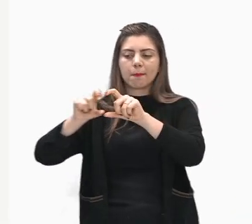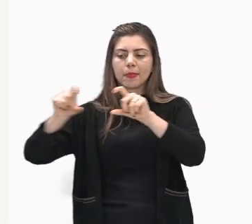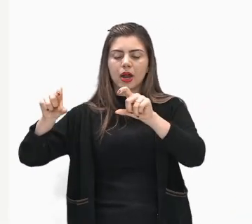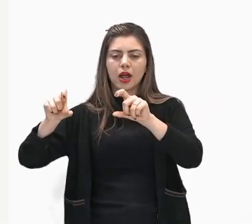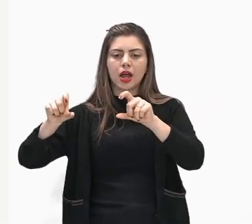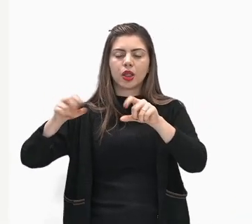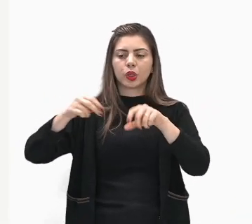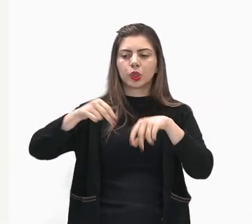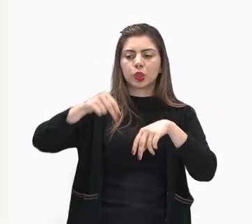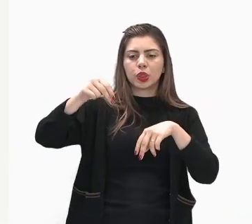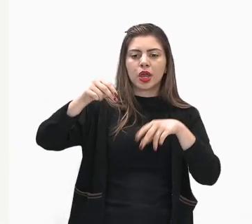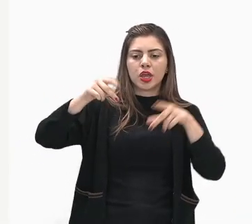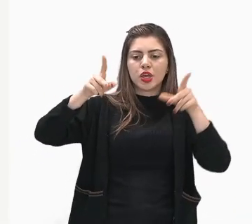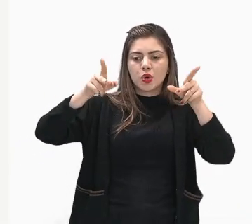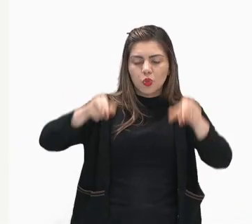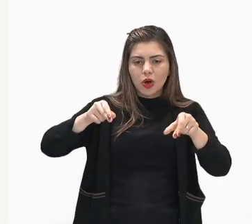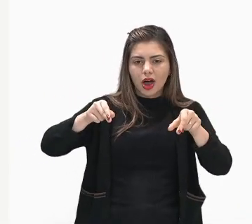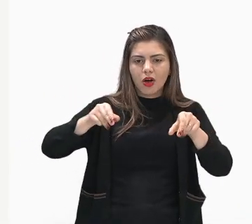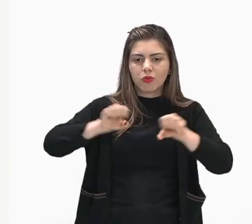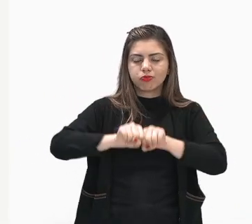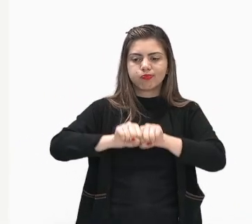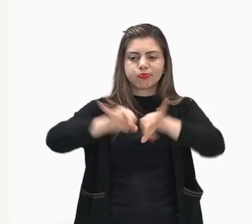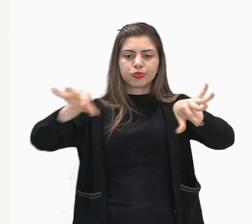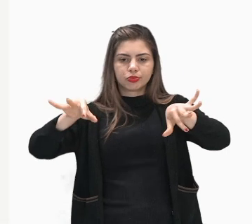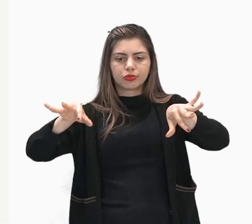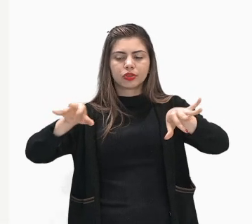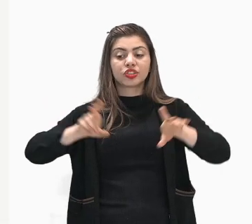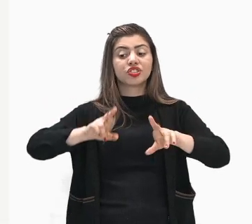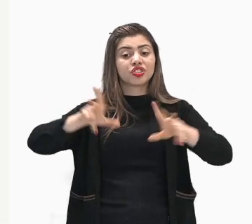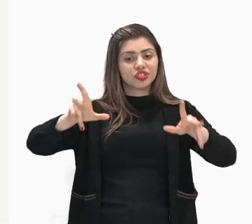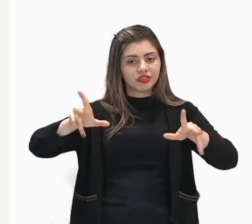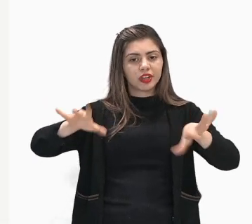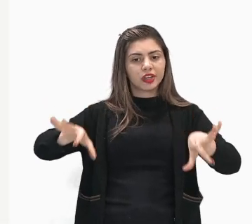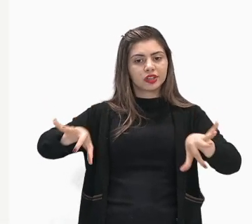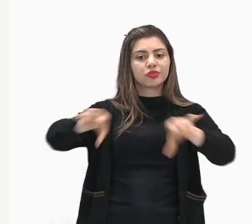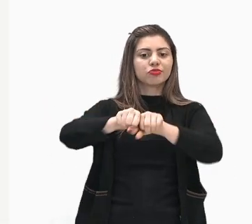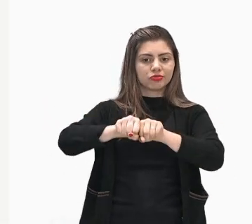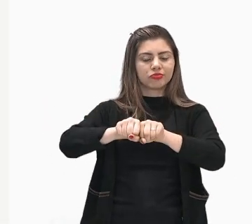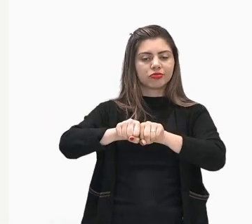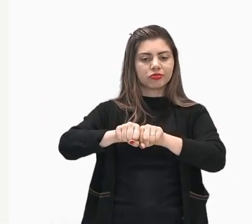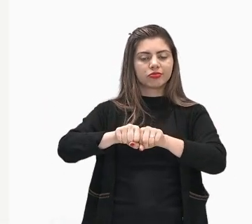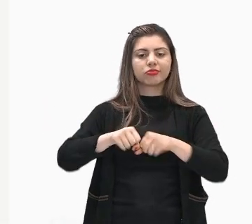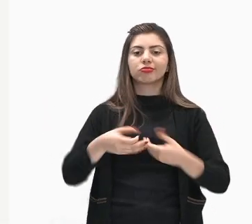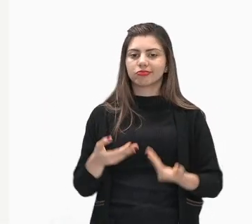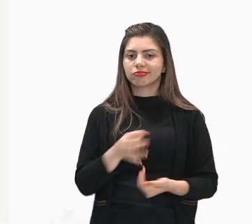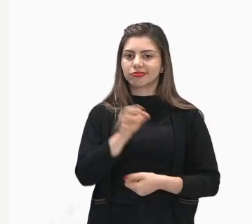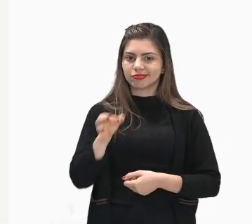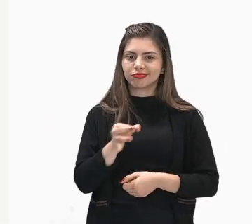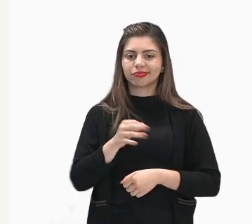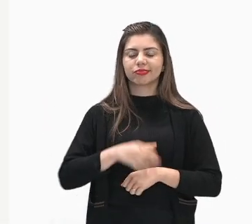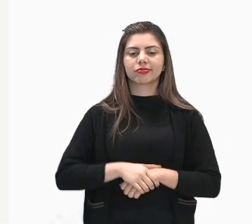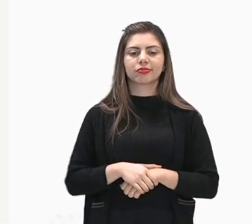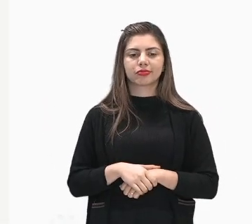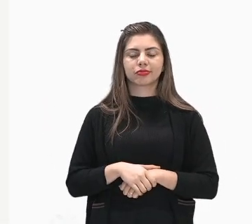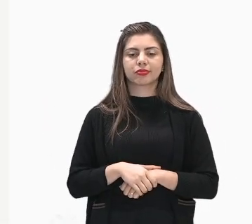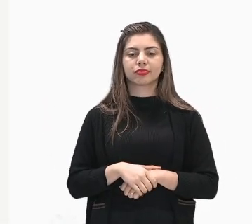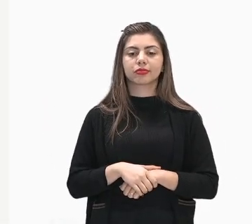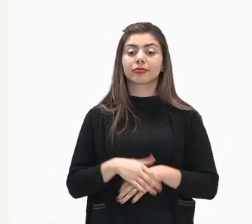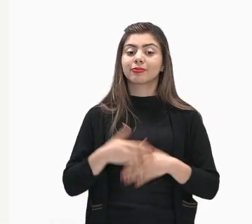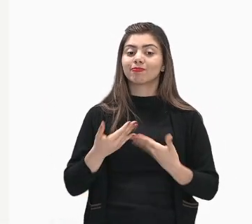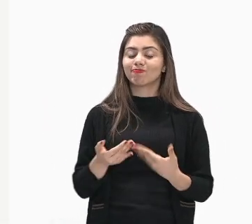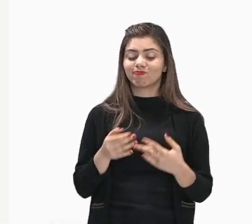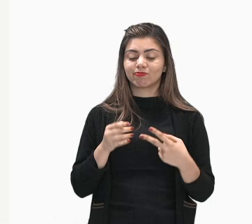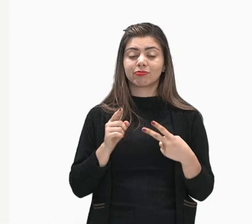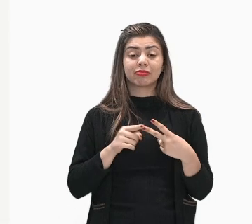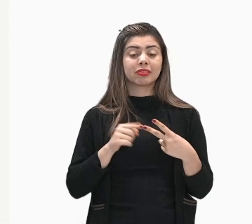polos iguais, vai sofrer repulsão. E polos diferentes vai sofrer atração. Então, aqui